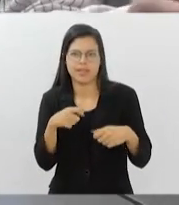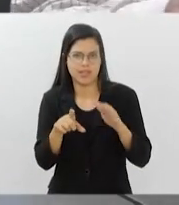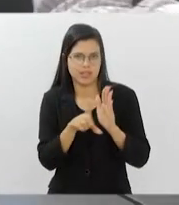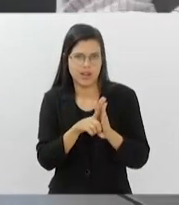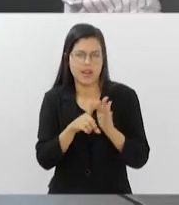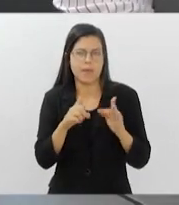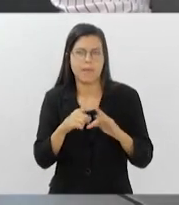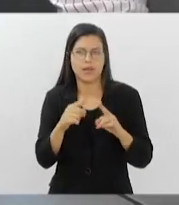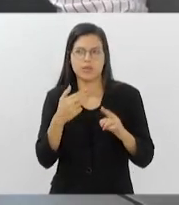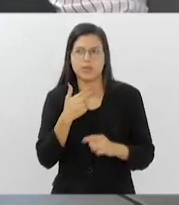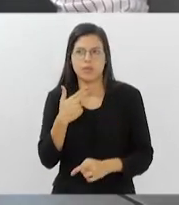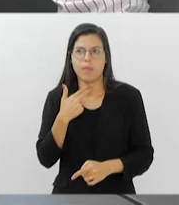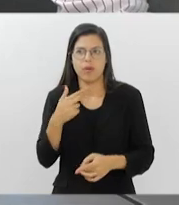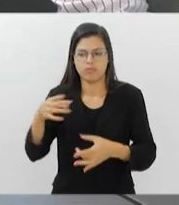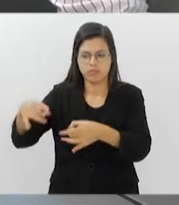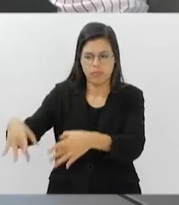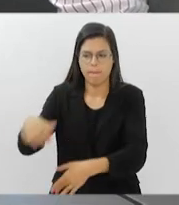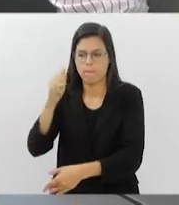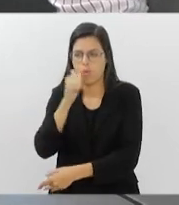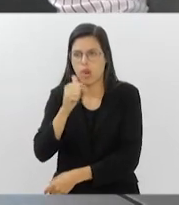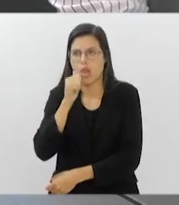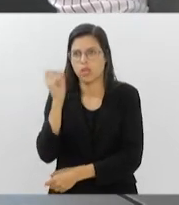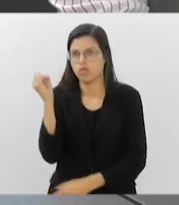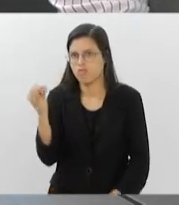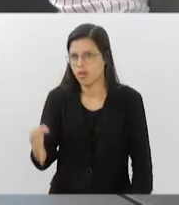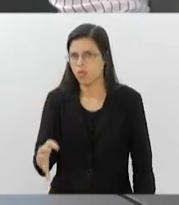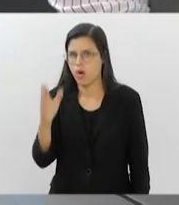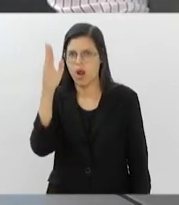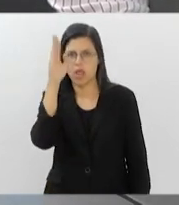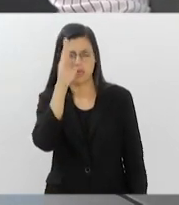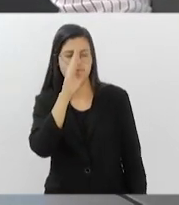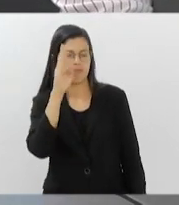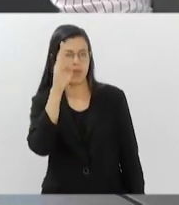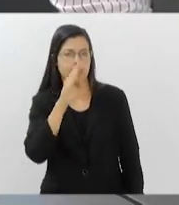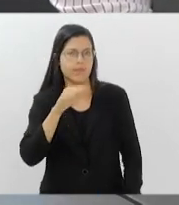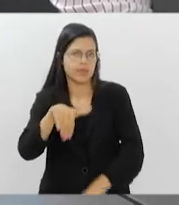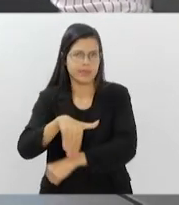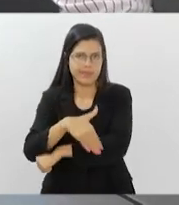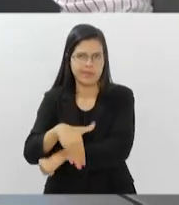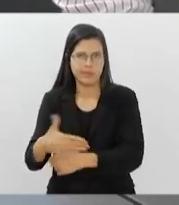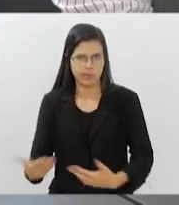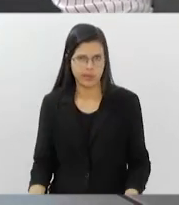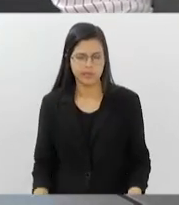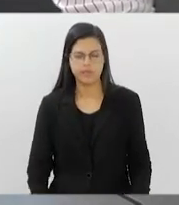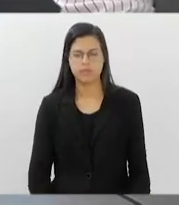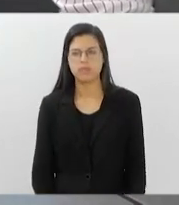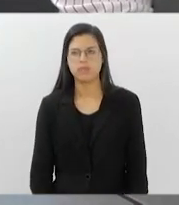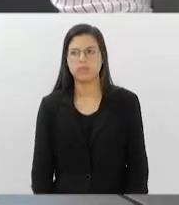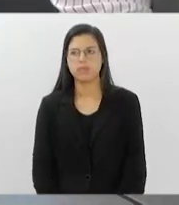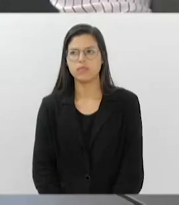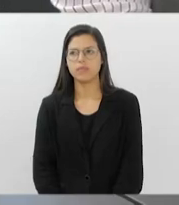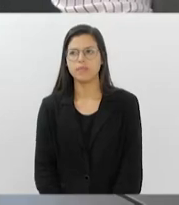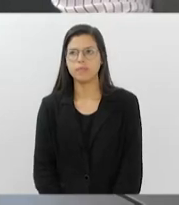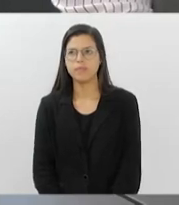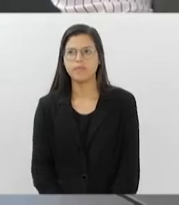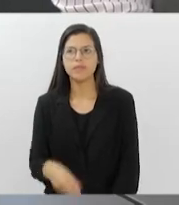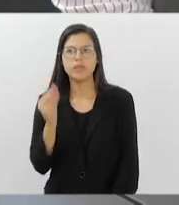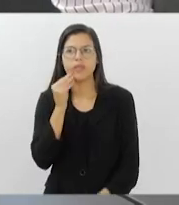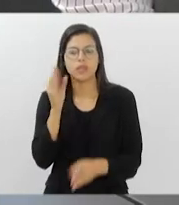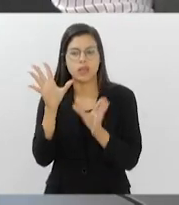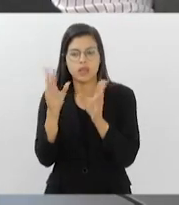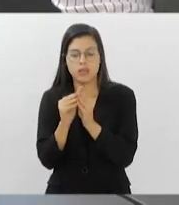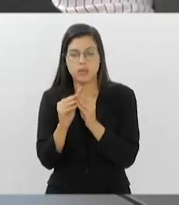sobretudo uma mulher, à noite, de madrugada, embriagada, desacordada, no meio da rua. Bom, vamos tentar sintetizar para